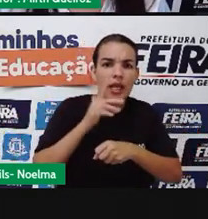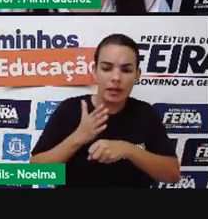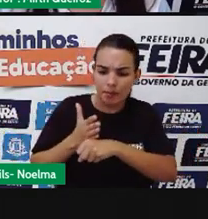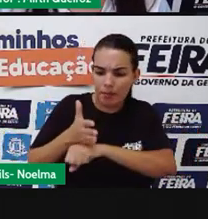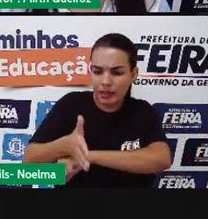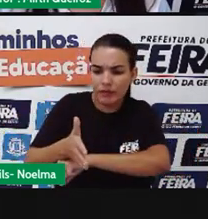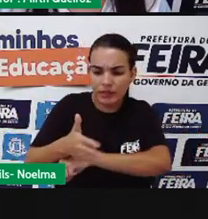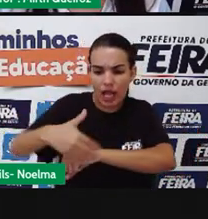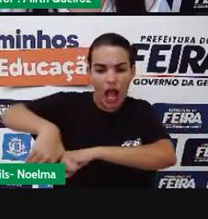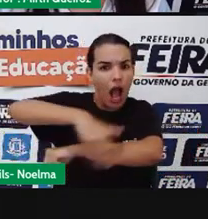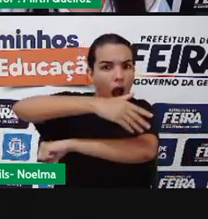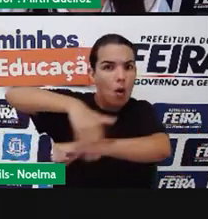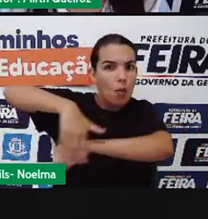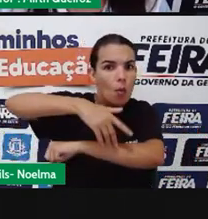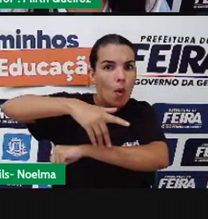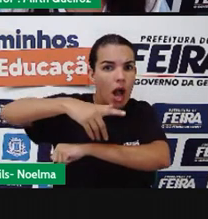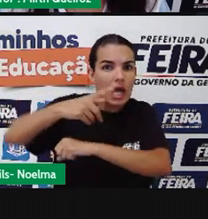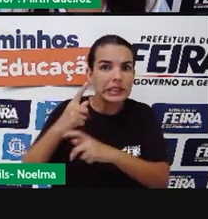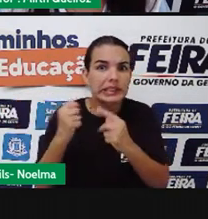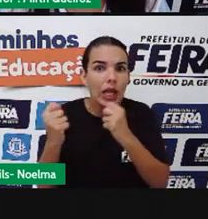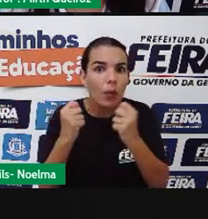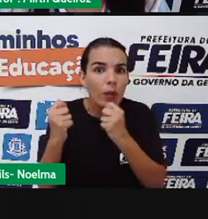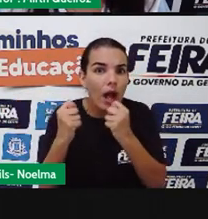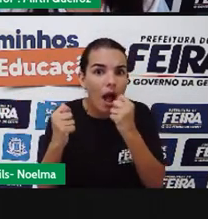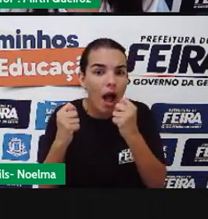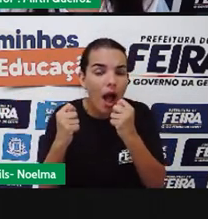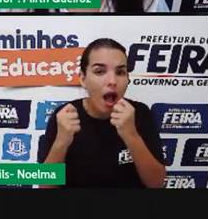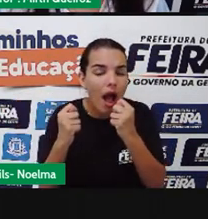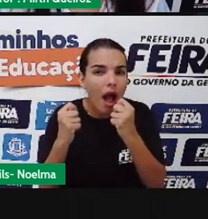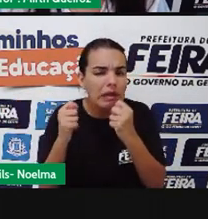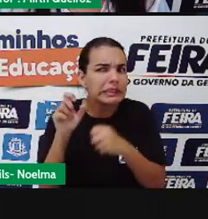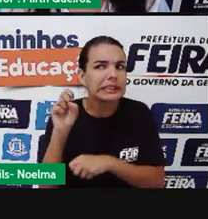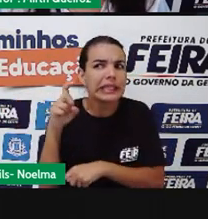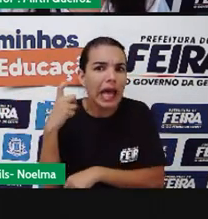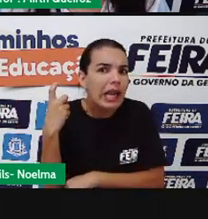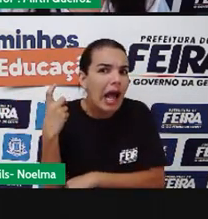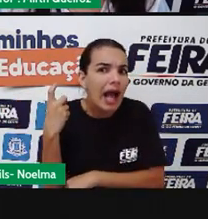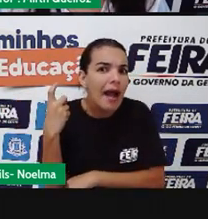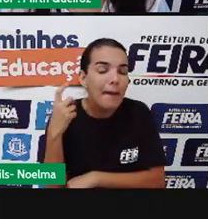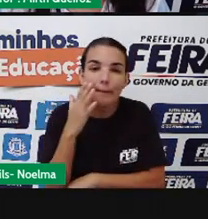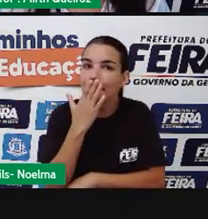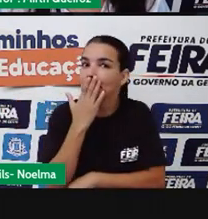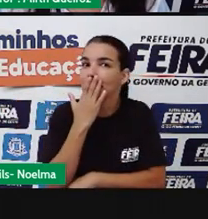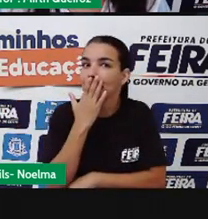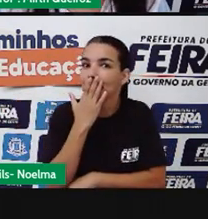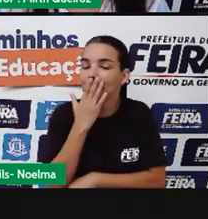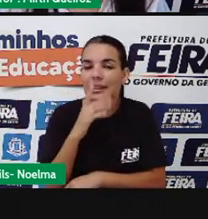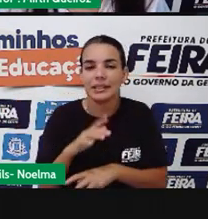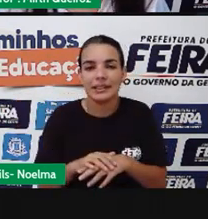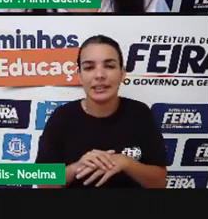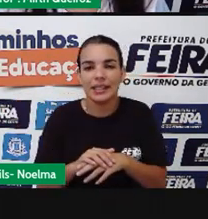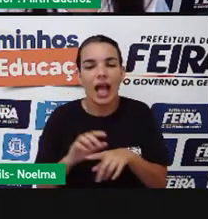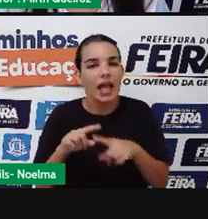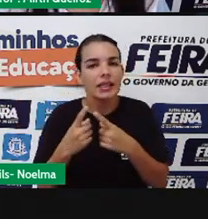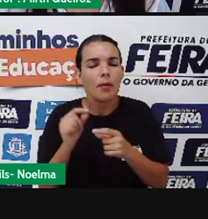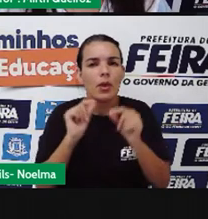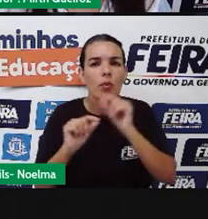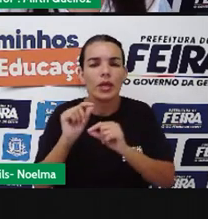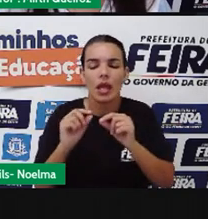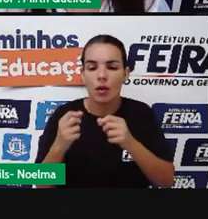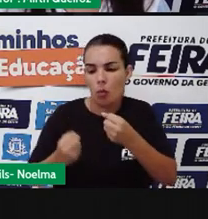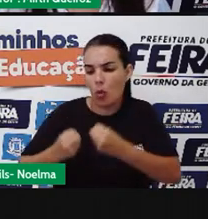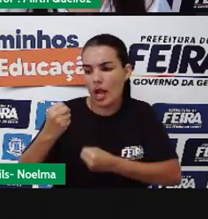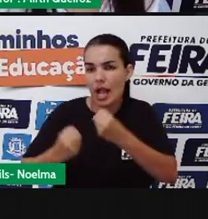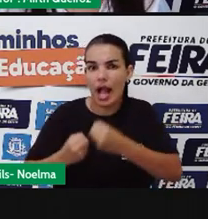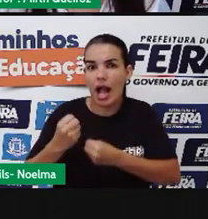avenida ali, de forma segura? E aí, será que ela conseguiria? E aqueles carros ali, será